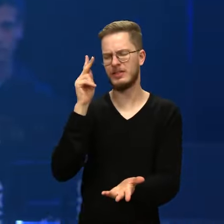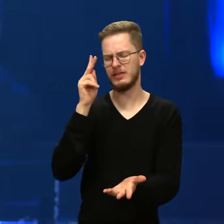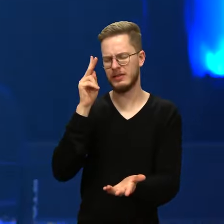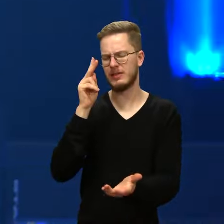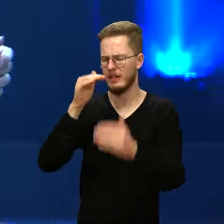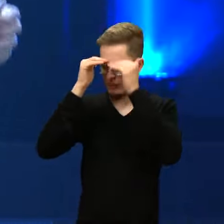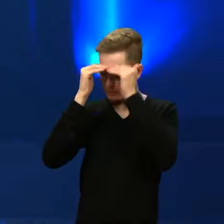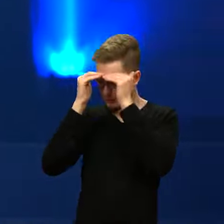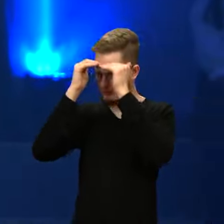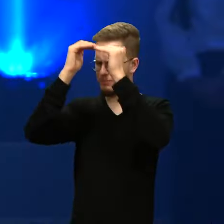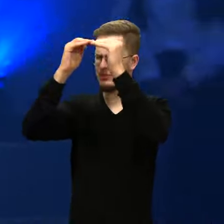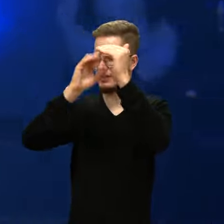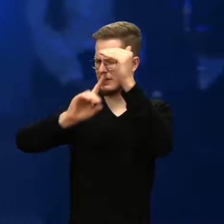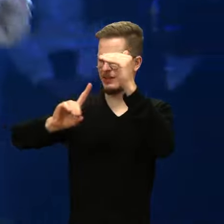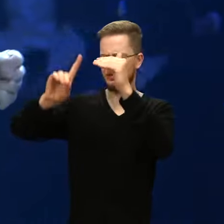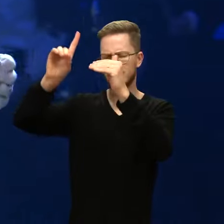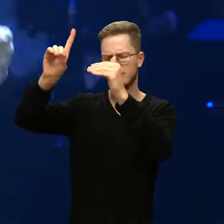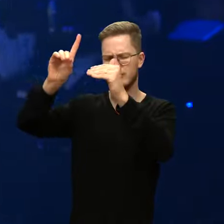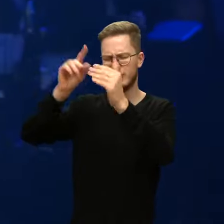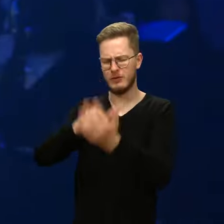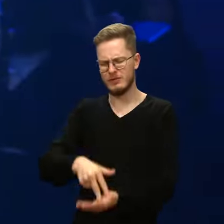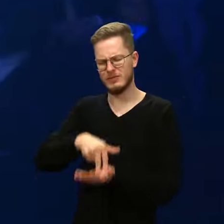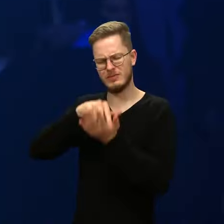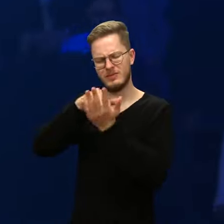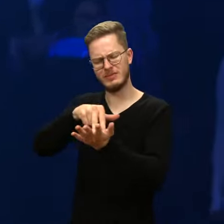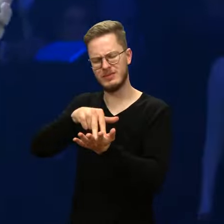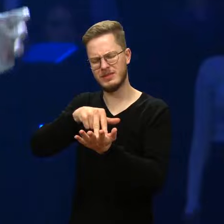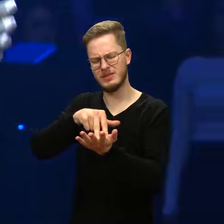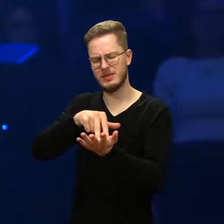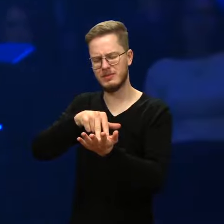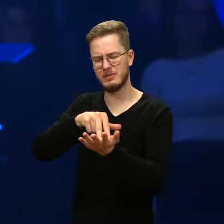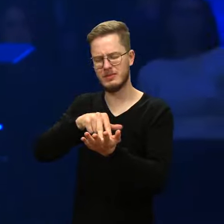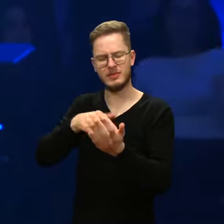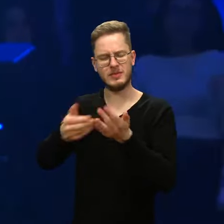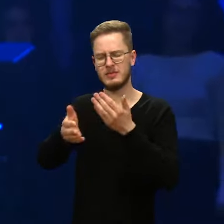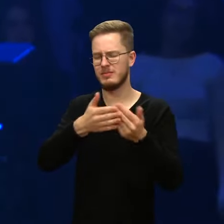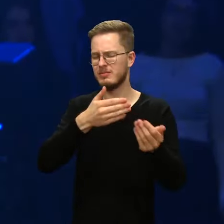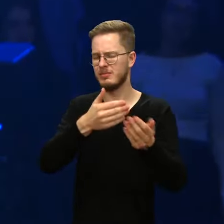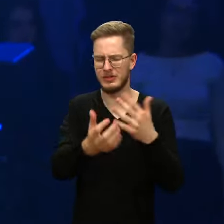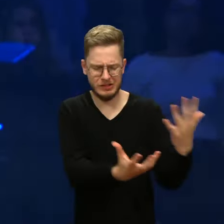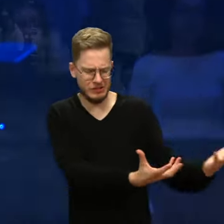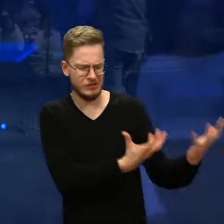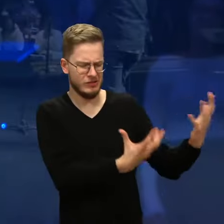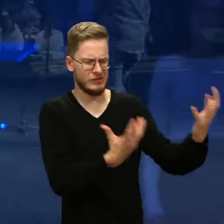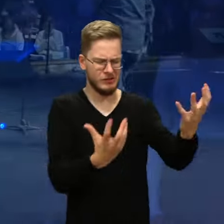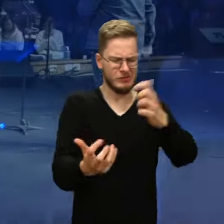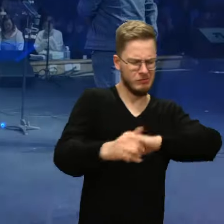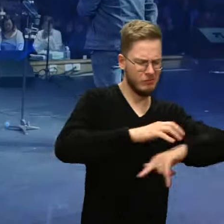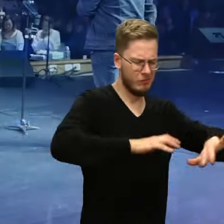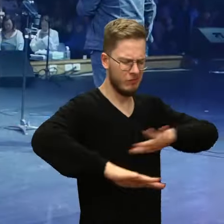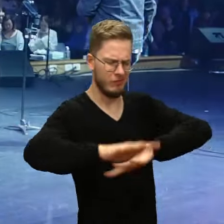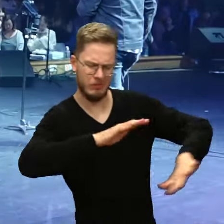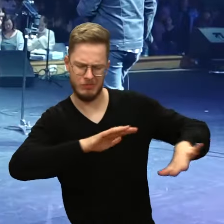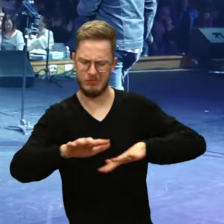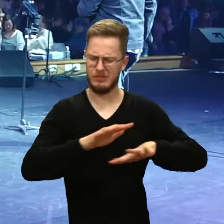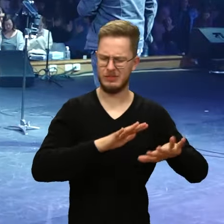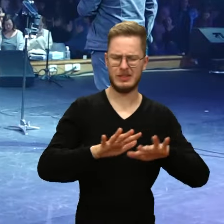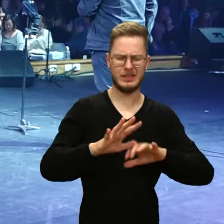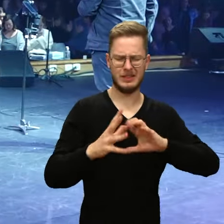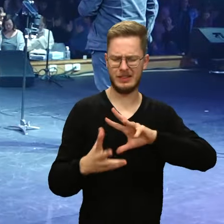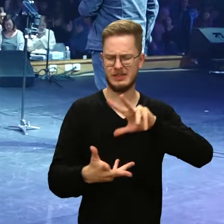tua palavra, vão permanecer firmes apesar daquilo que é abalável nessa terra. E agora, Senhor, eu